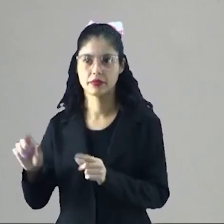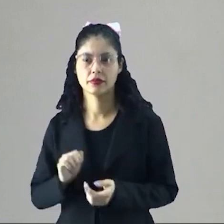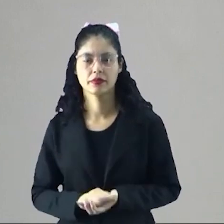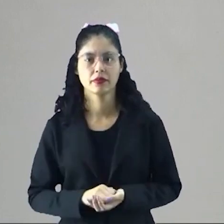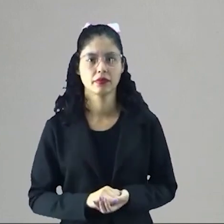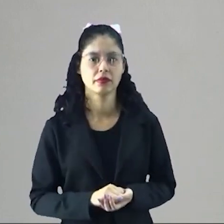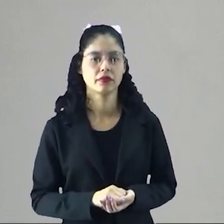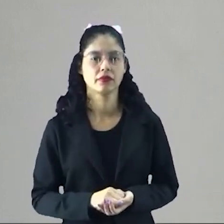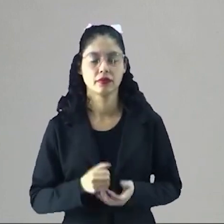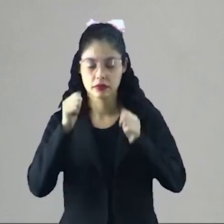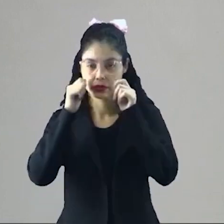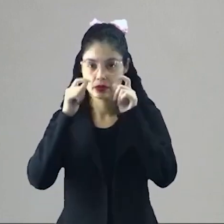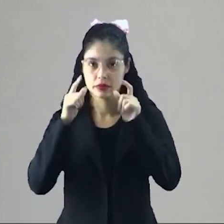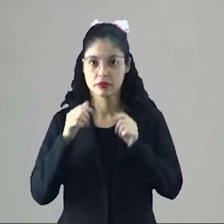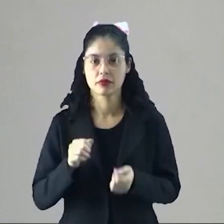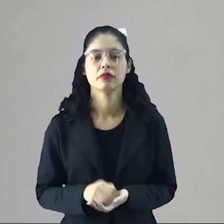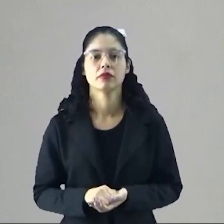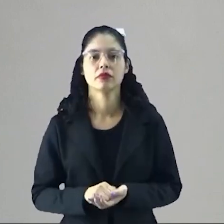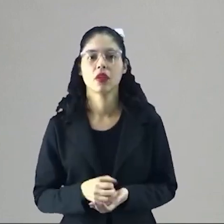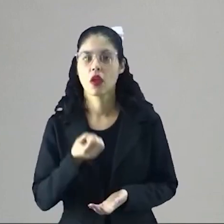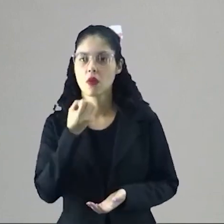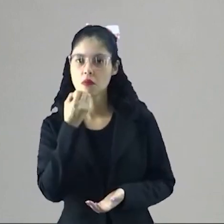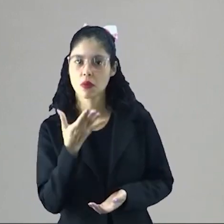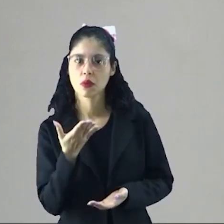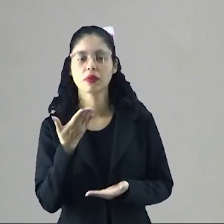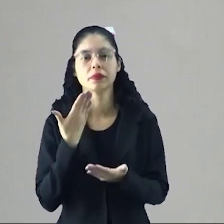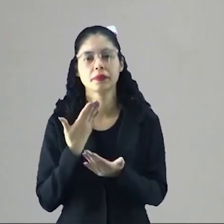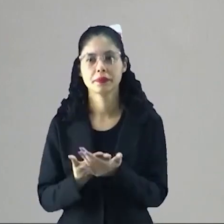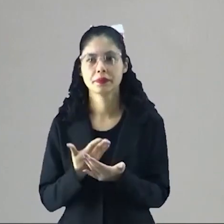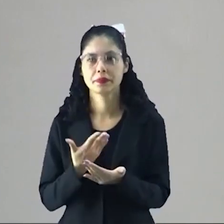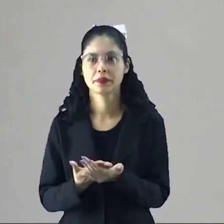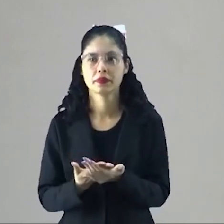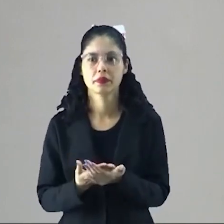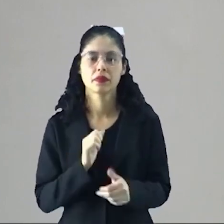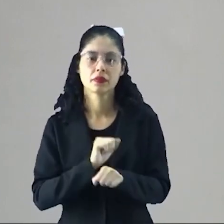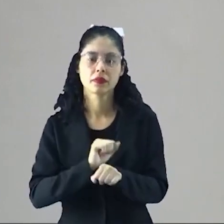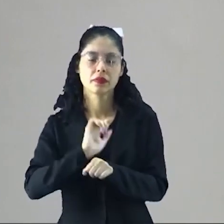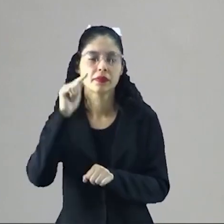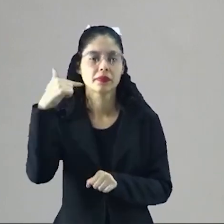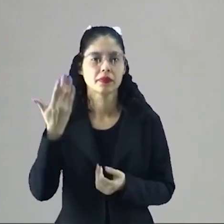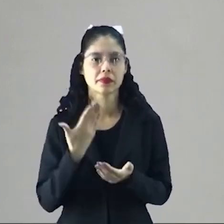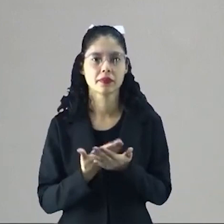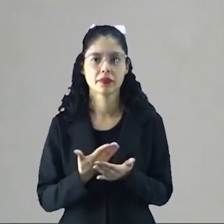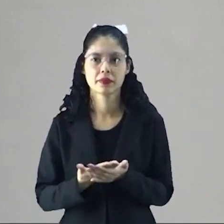Então fique atento, desejo a vocês bons estudos e te aguardo na